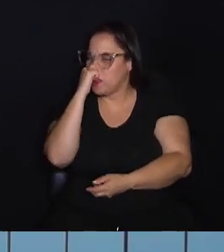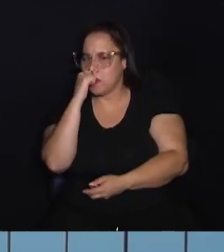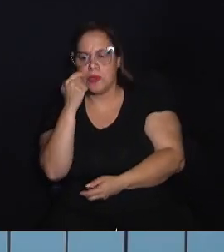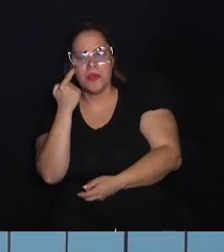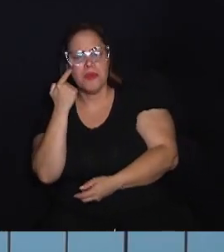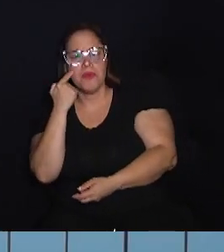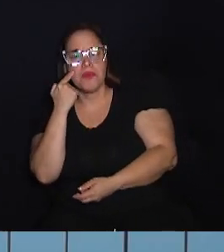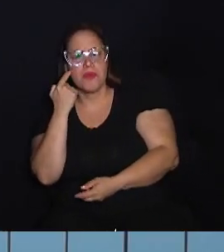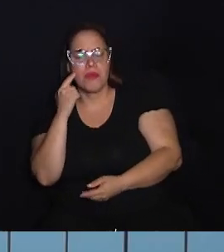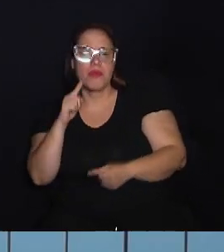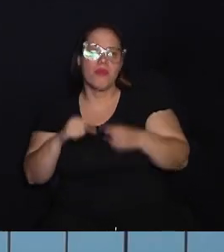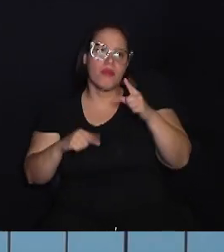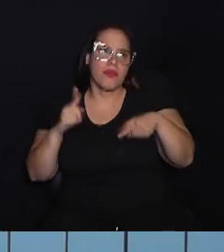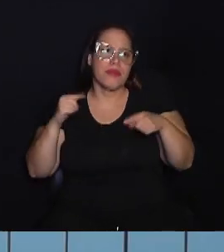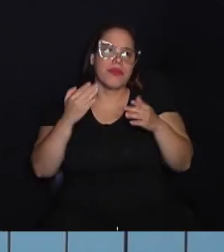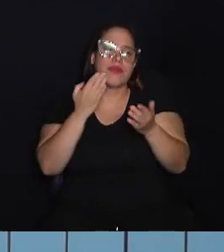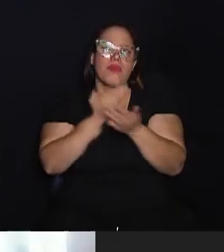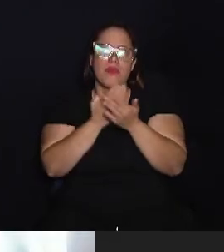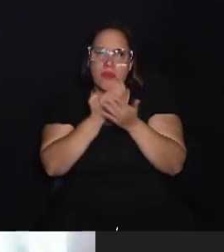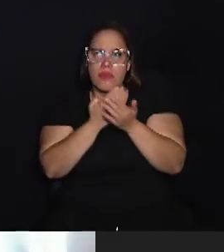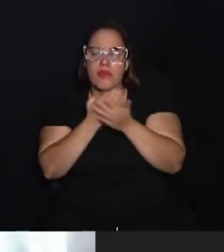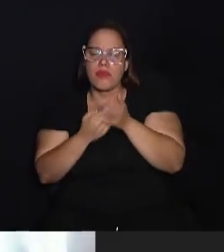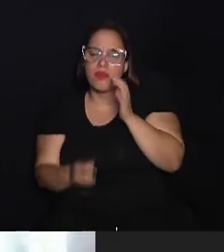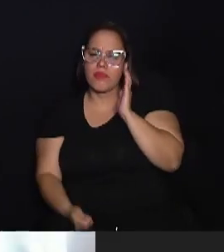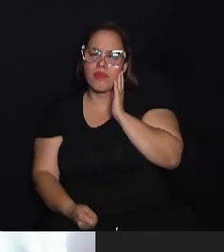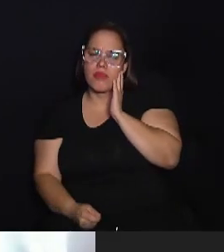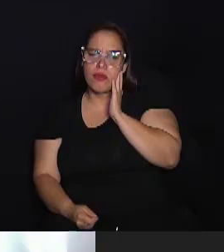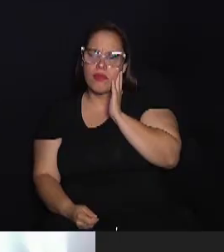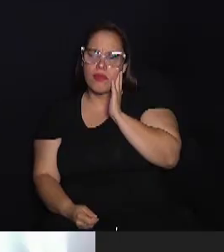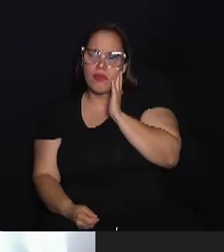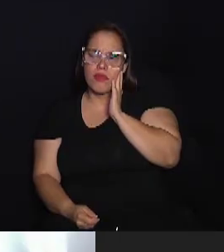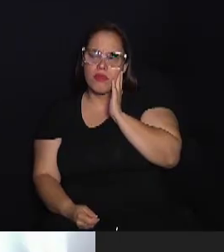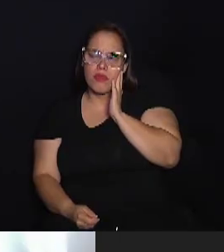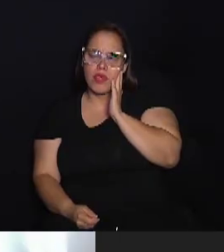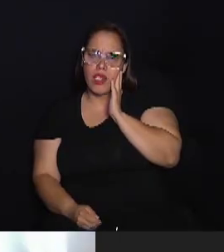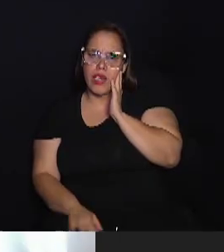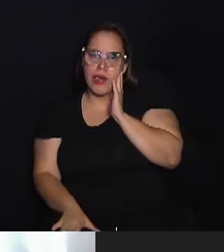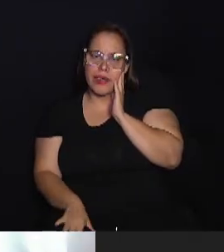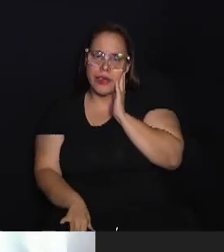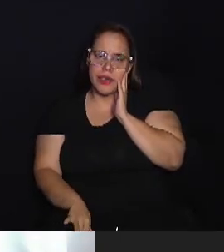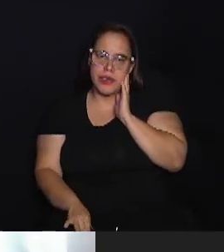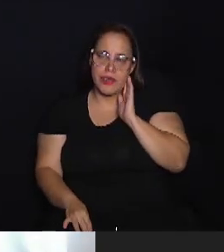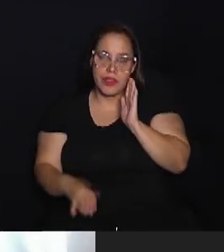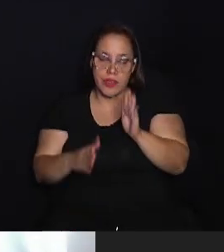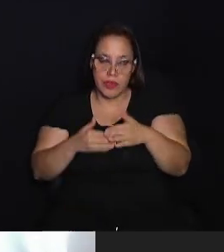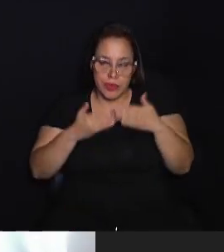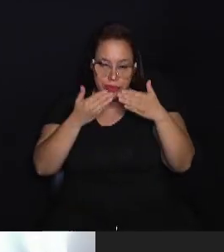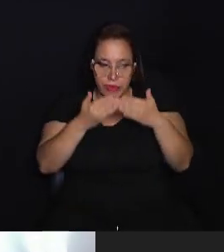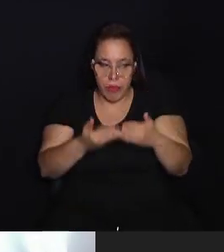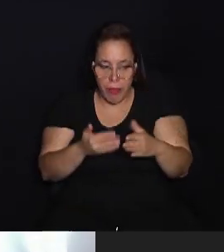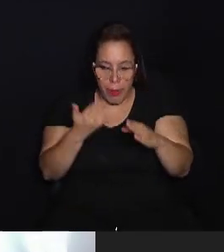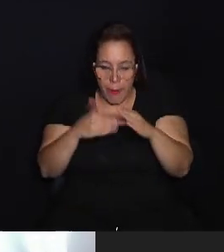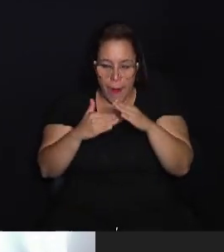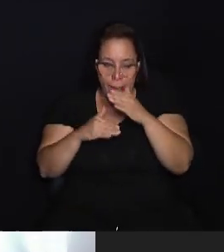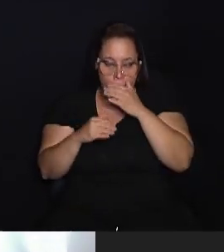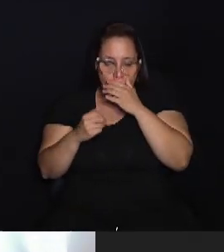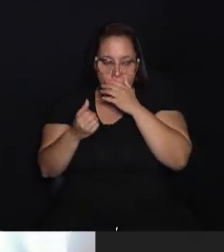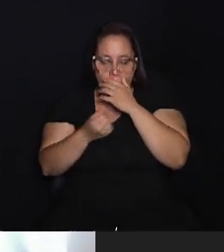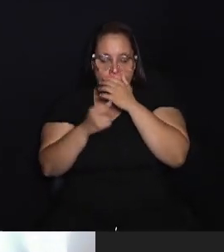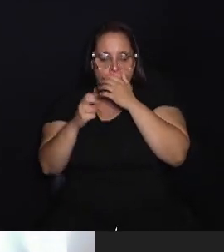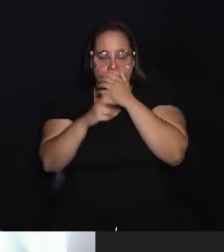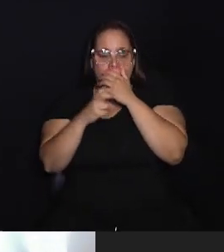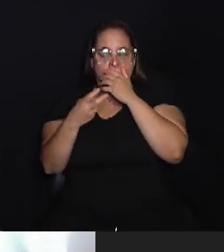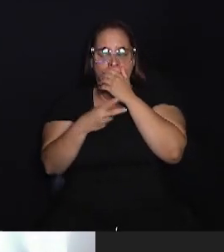Olha, depende um pouco dos estudos, mas de acordo com as séries publicadas, pode variar entre 15%